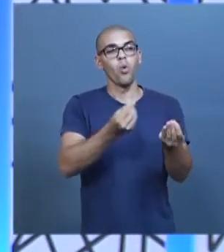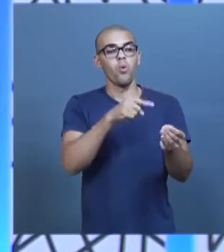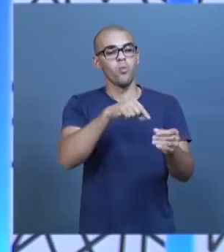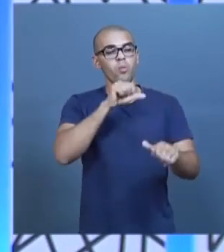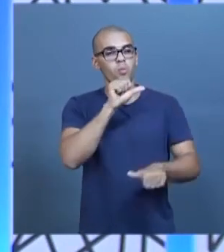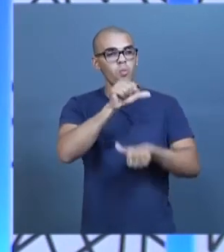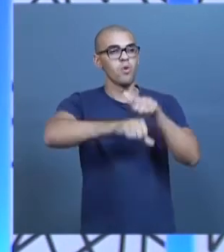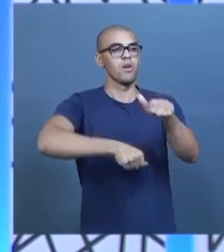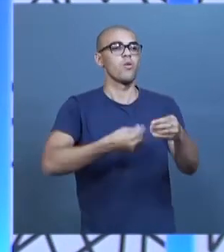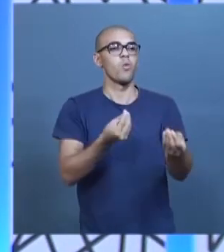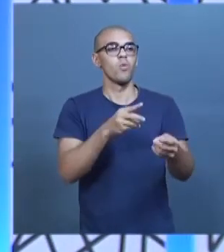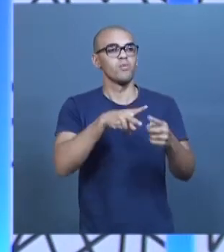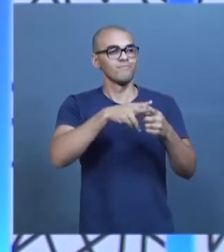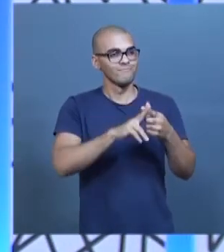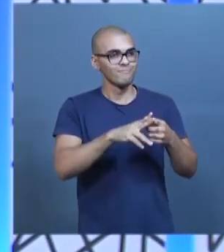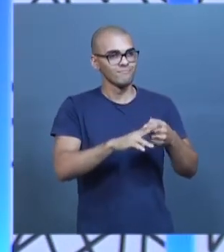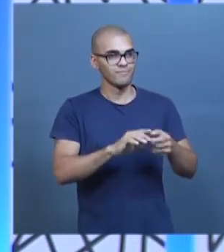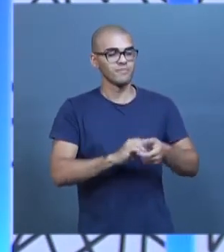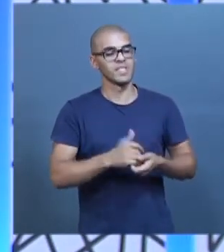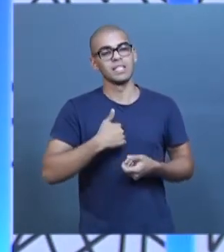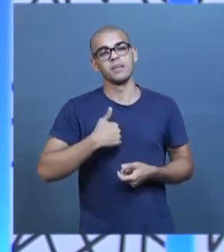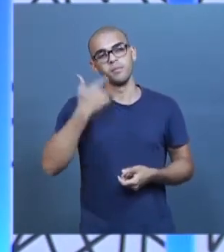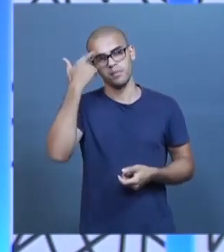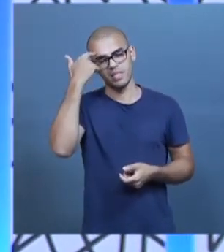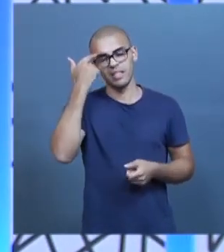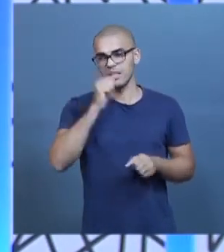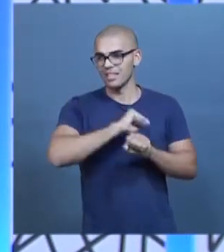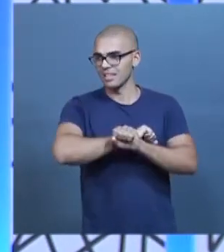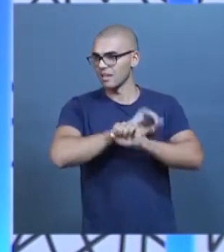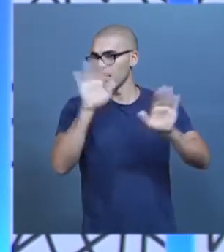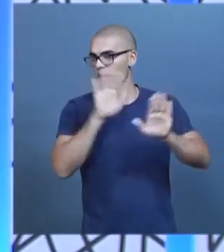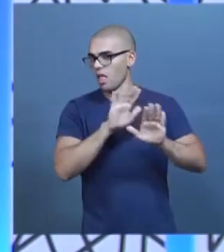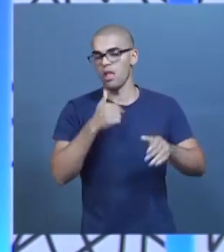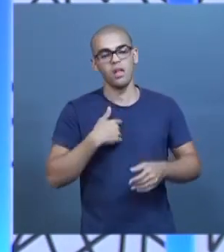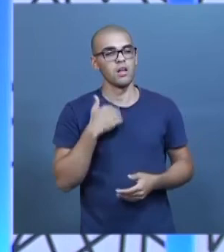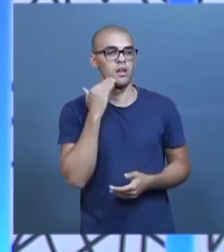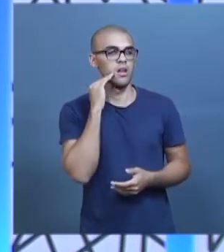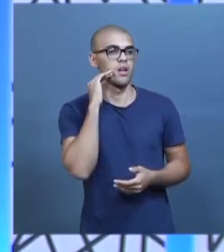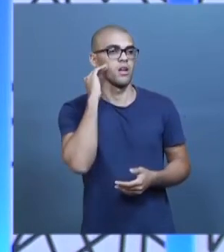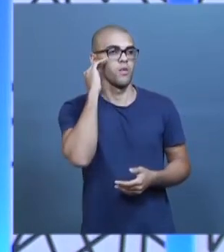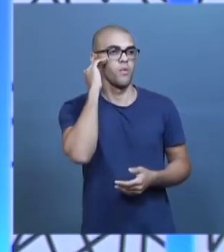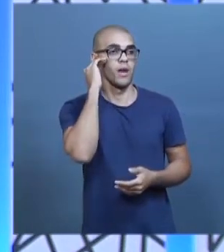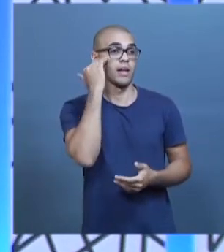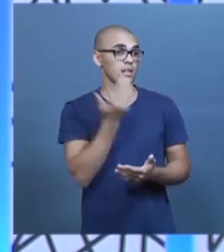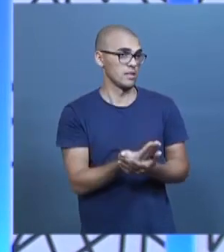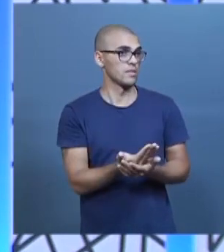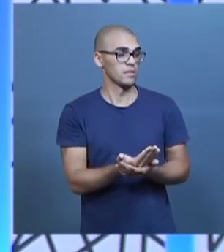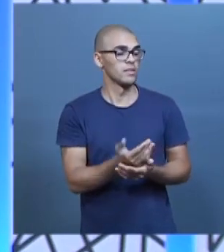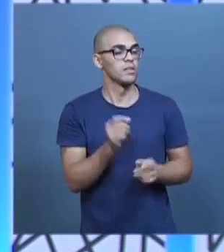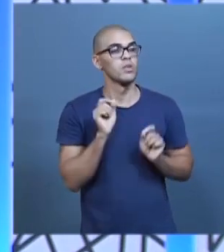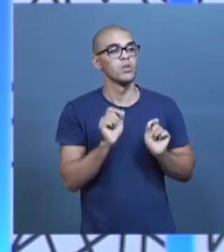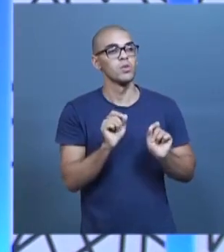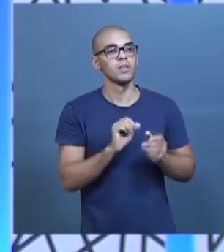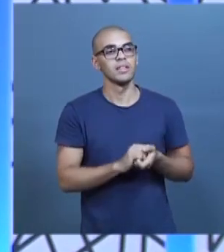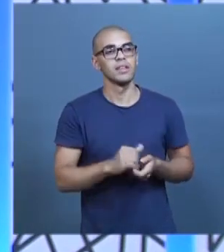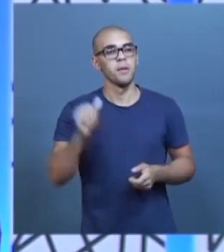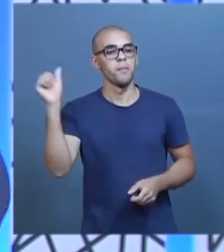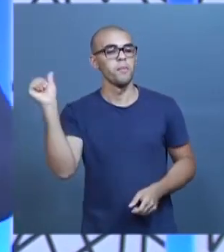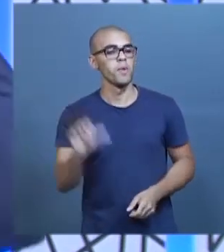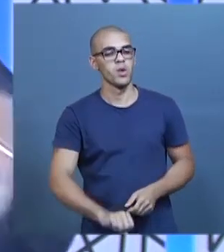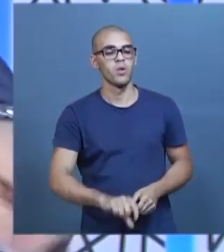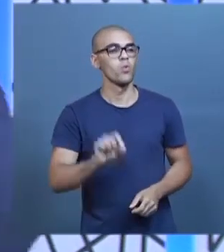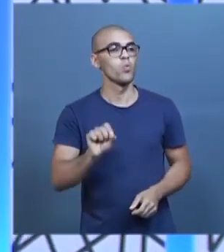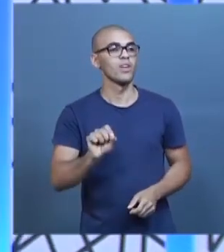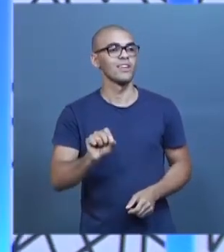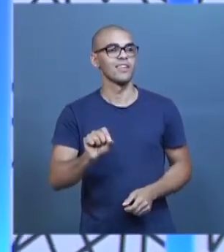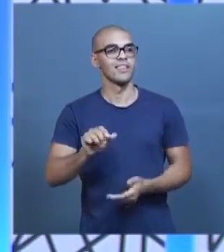eu tenho comigo assim muito claramente, eu acredito nisso. Eu acho que a questão é muito pior no gasto do que